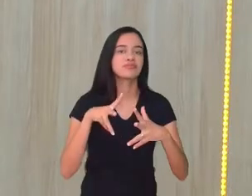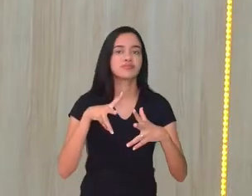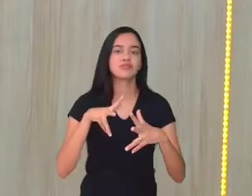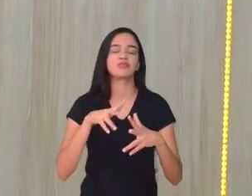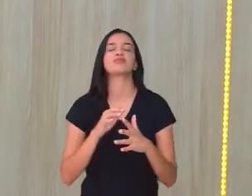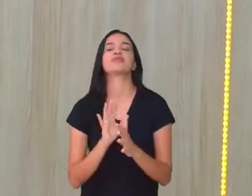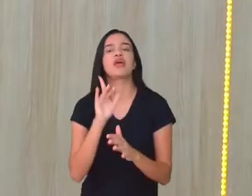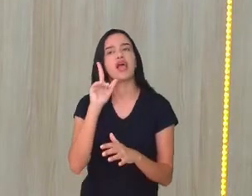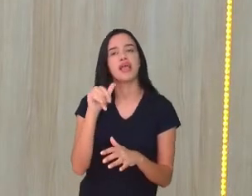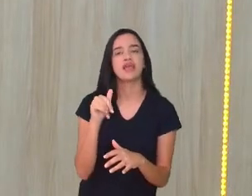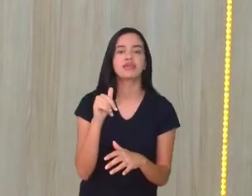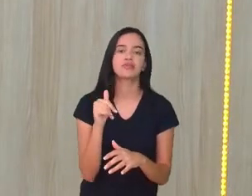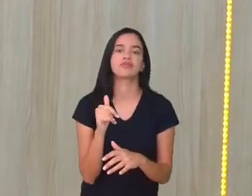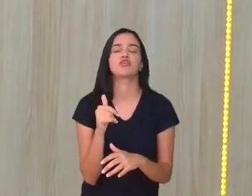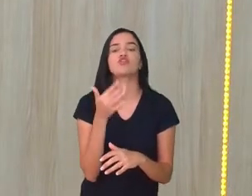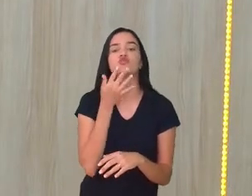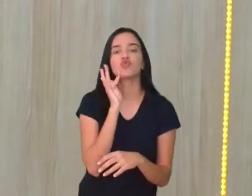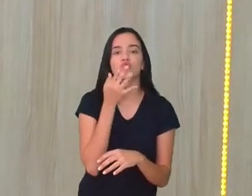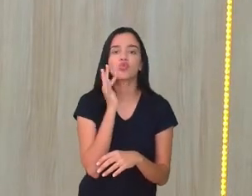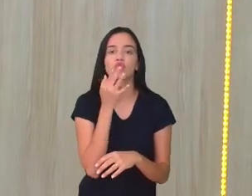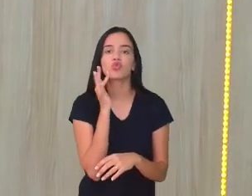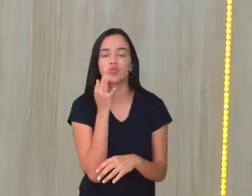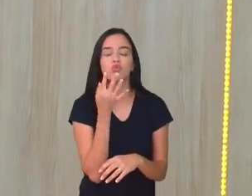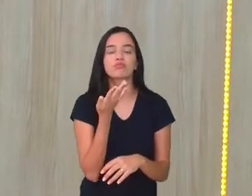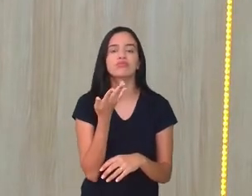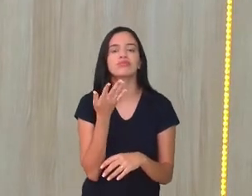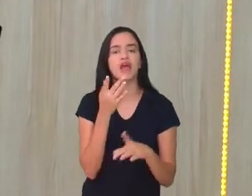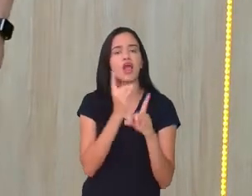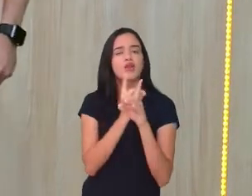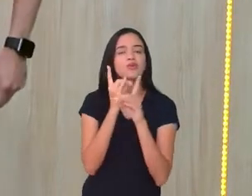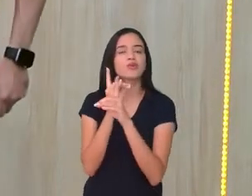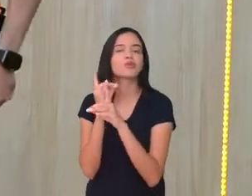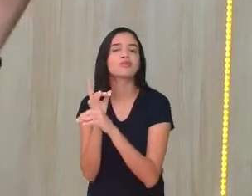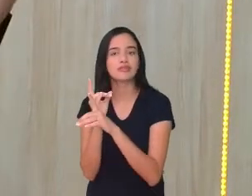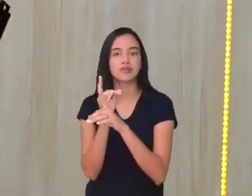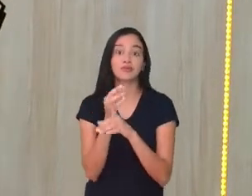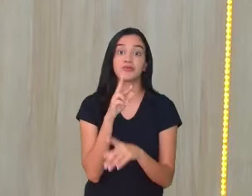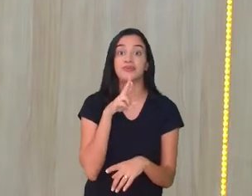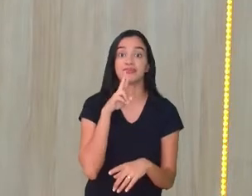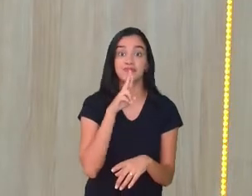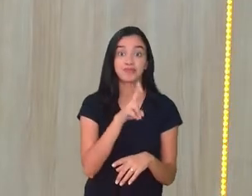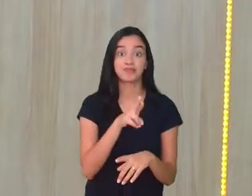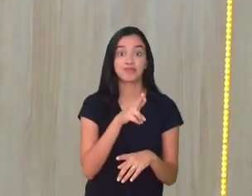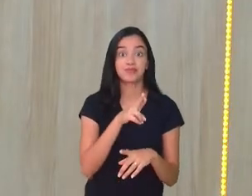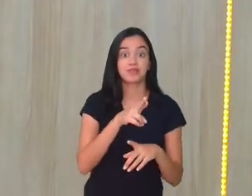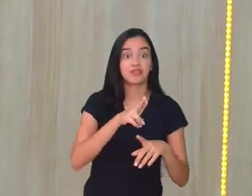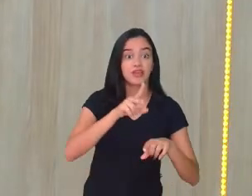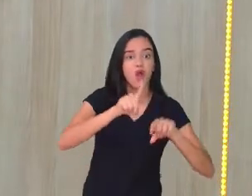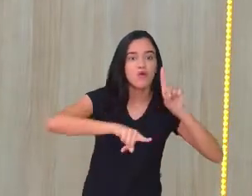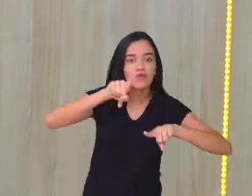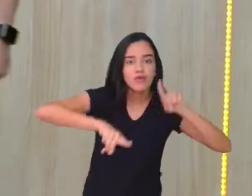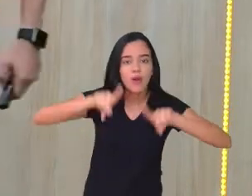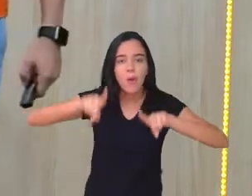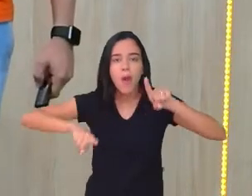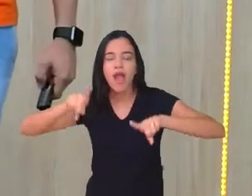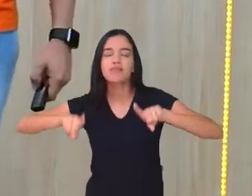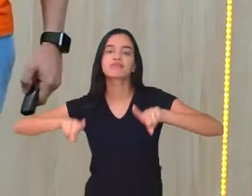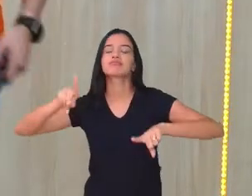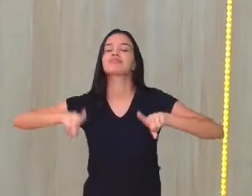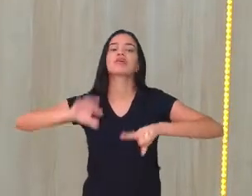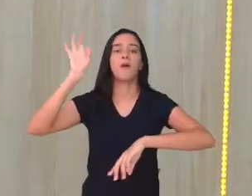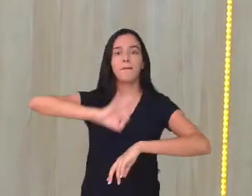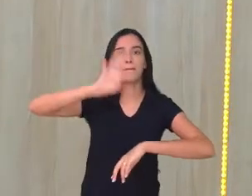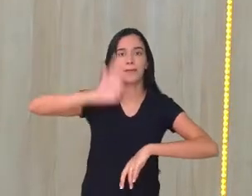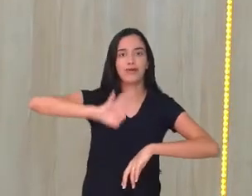outras frutas, encontrando aí a sua frequência relativa, que é a